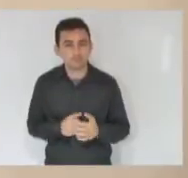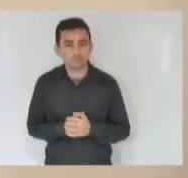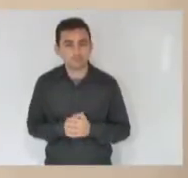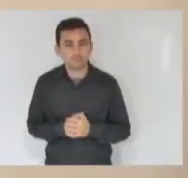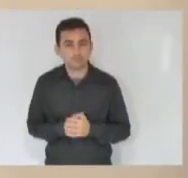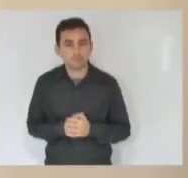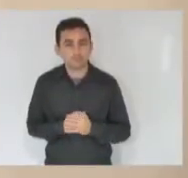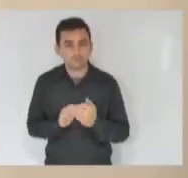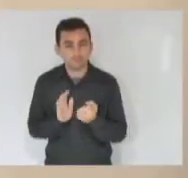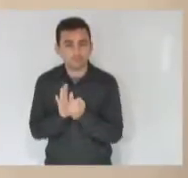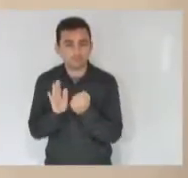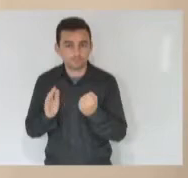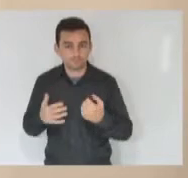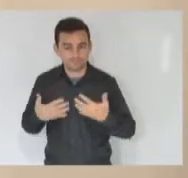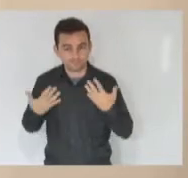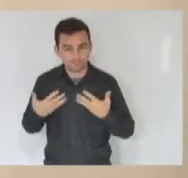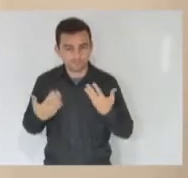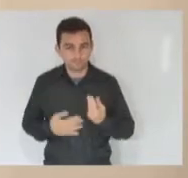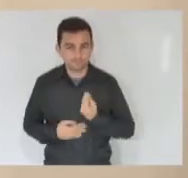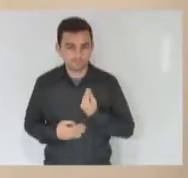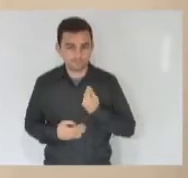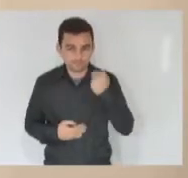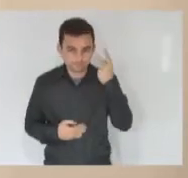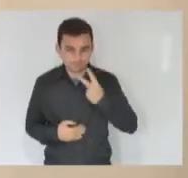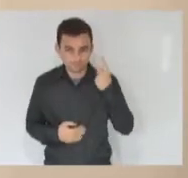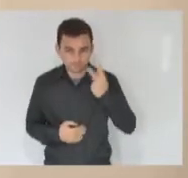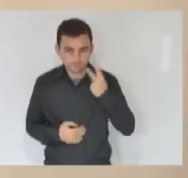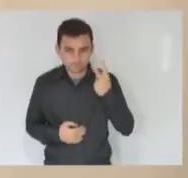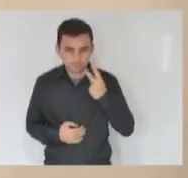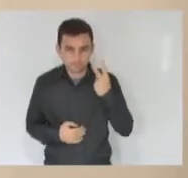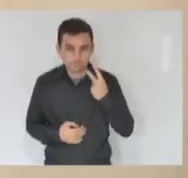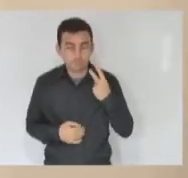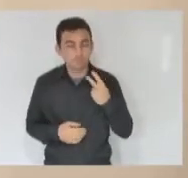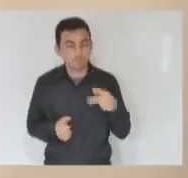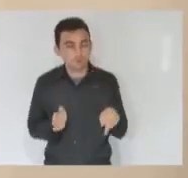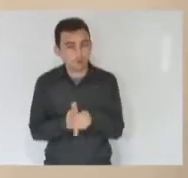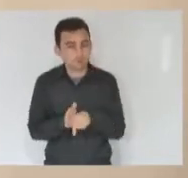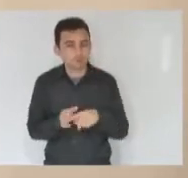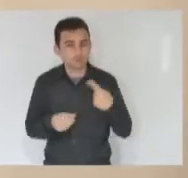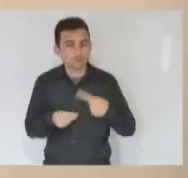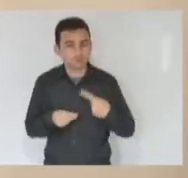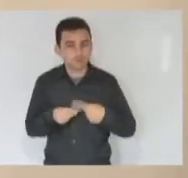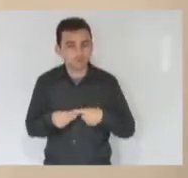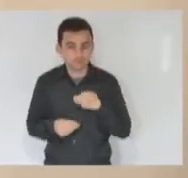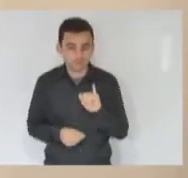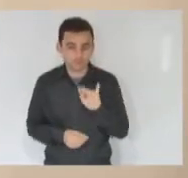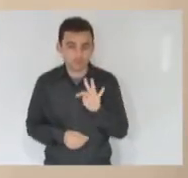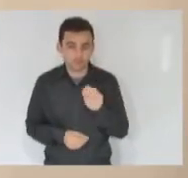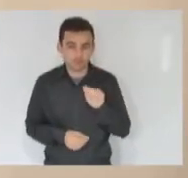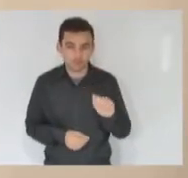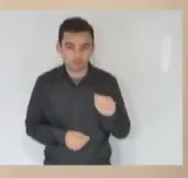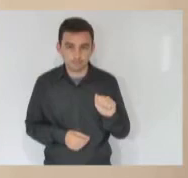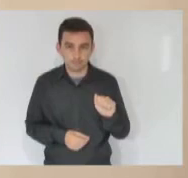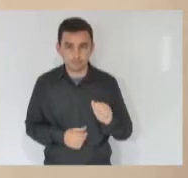Registro com muita alegria as presenças dos vereadores e vereadora do município de Itá.